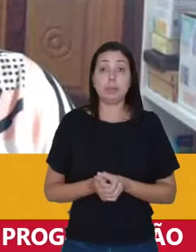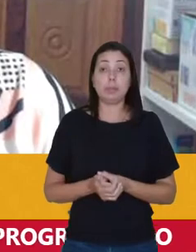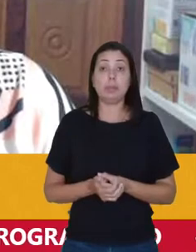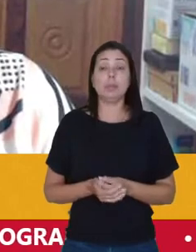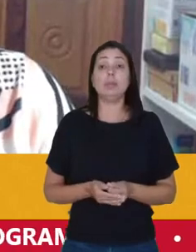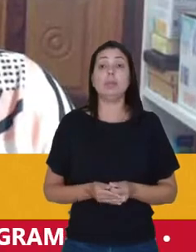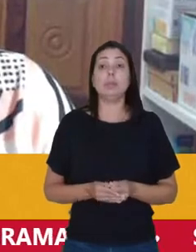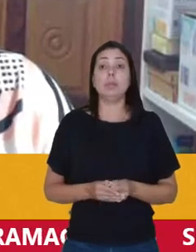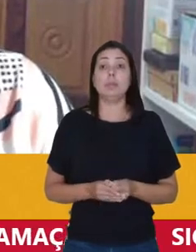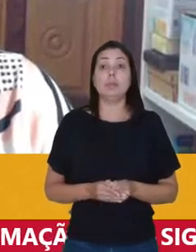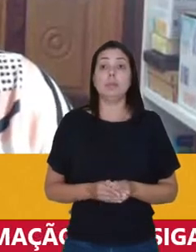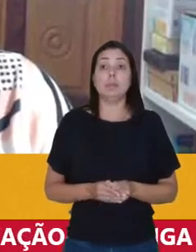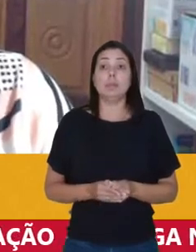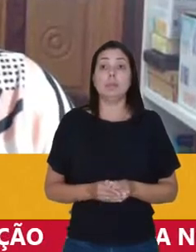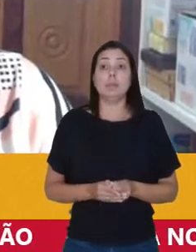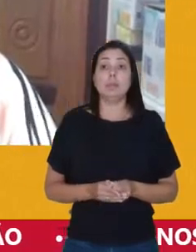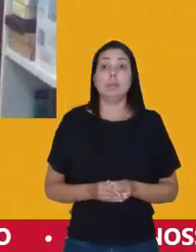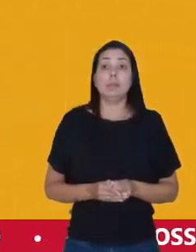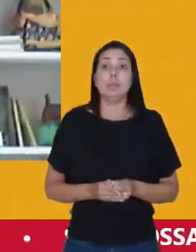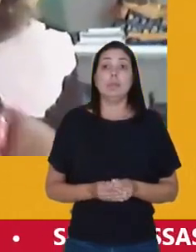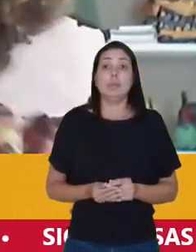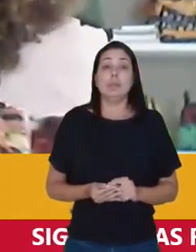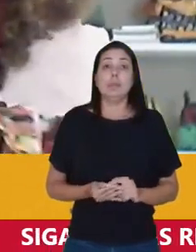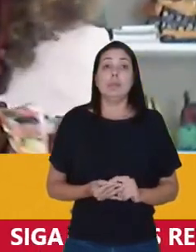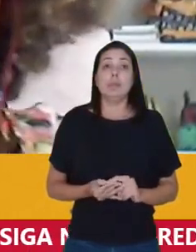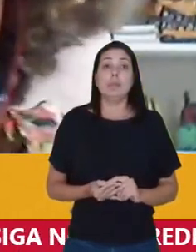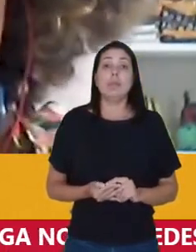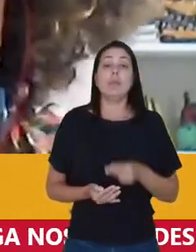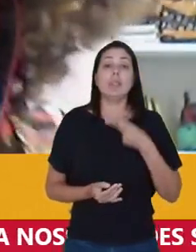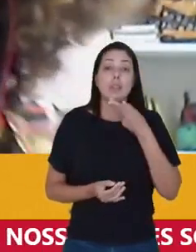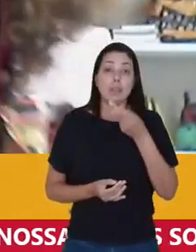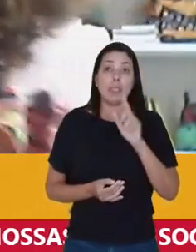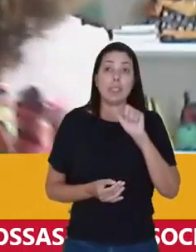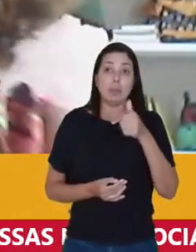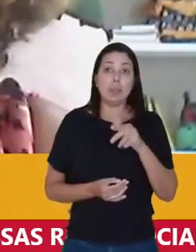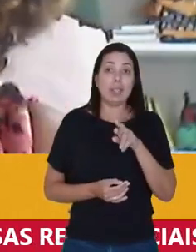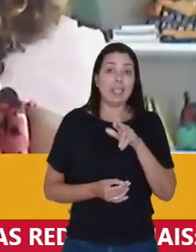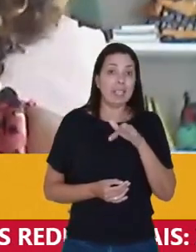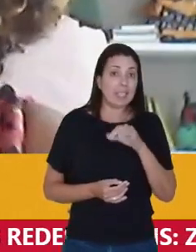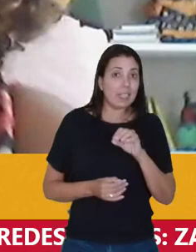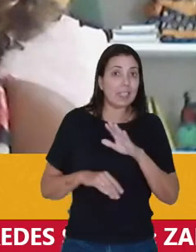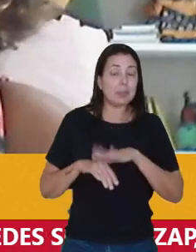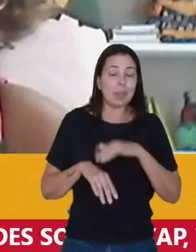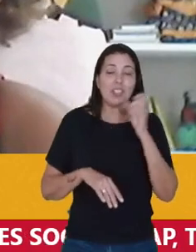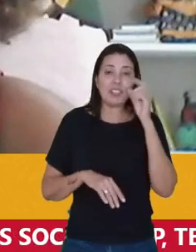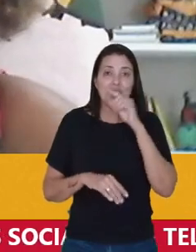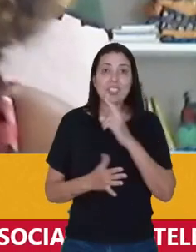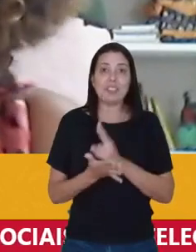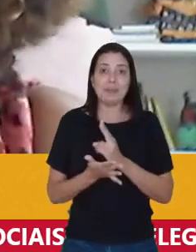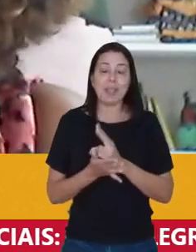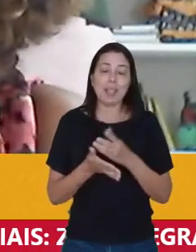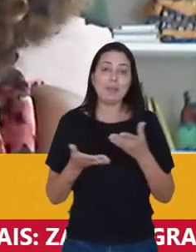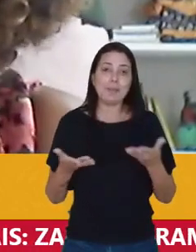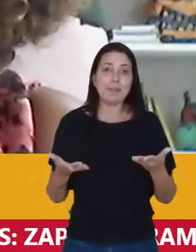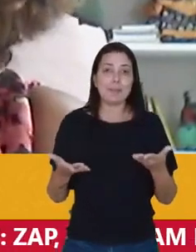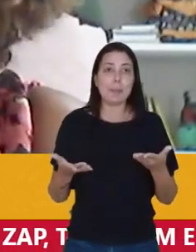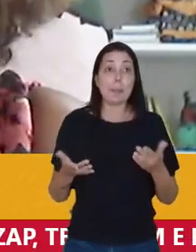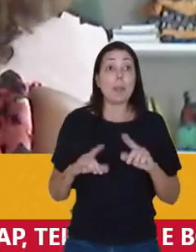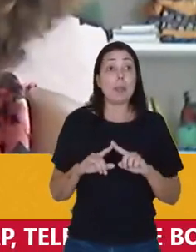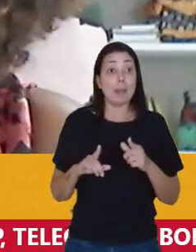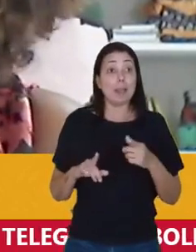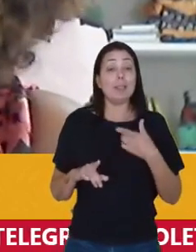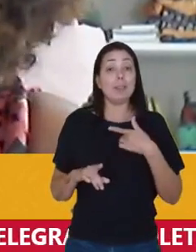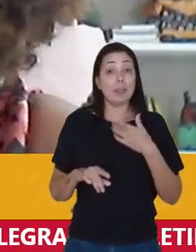Givânia. Bom, Nilma, falar até depois do Renato fica mais complicado, né? Assim, mas